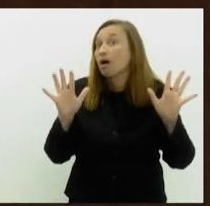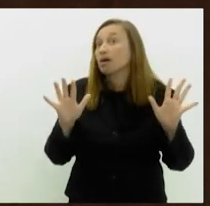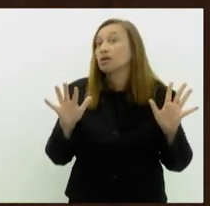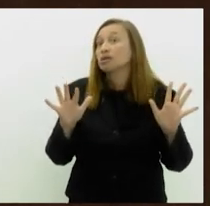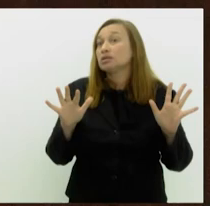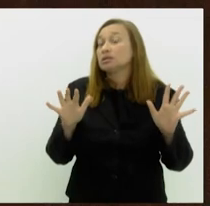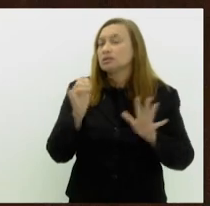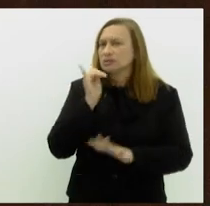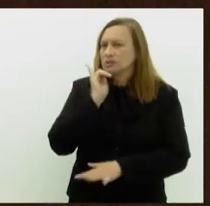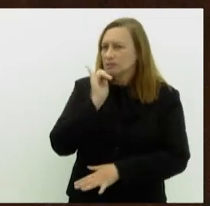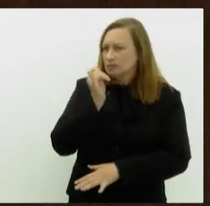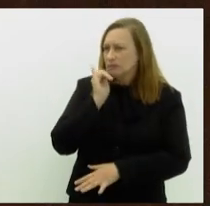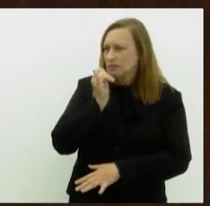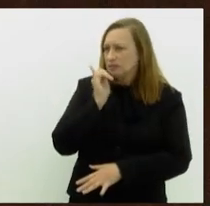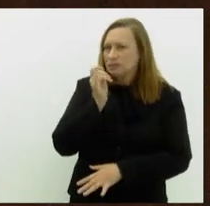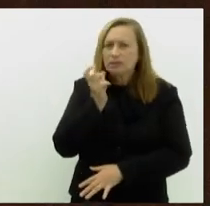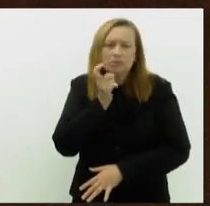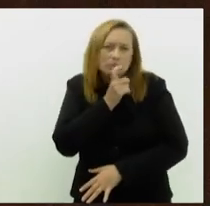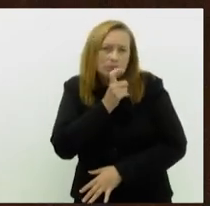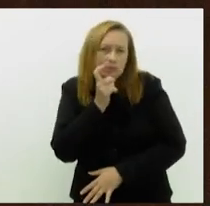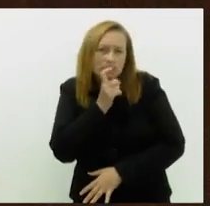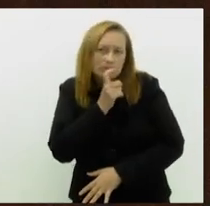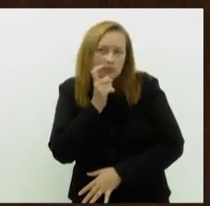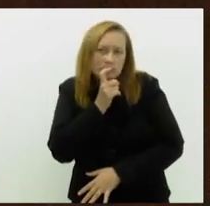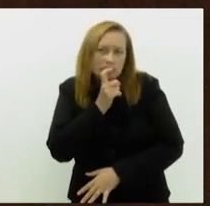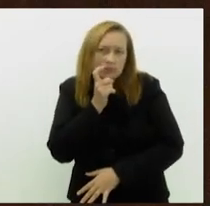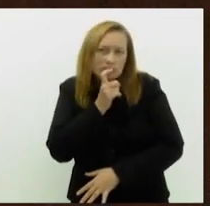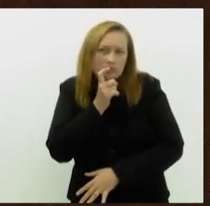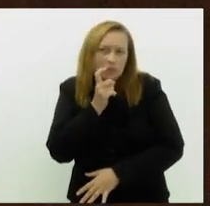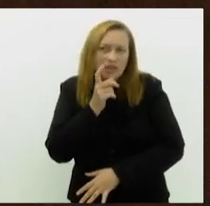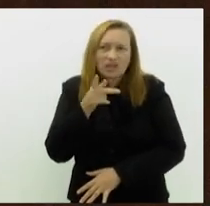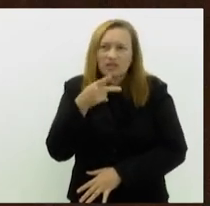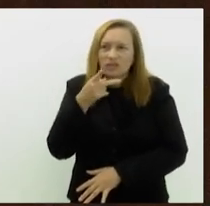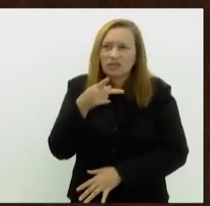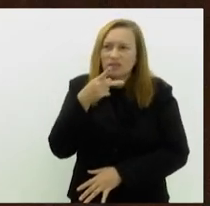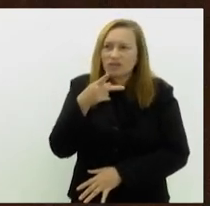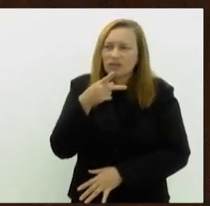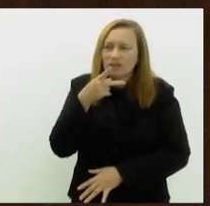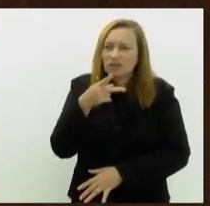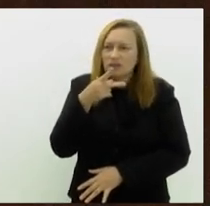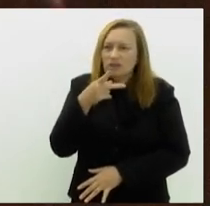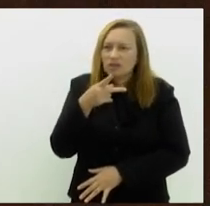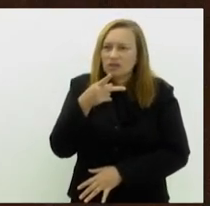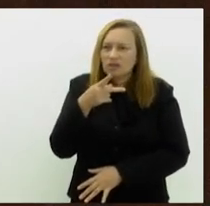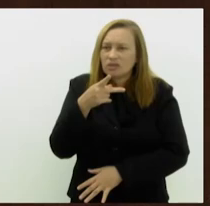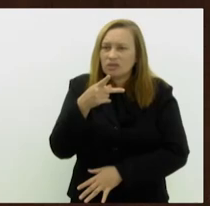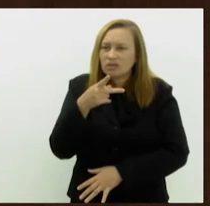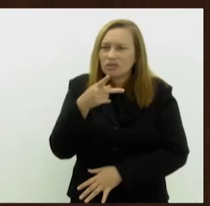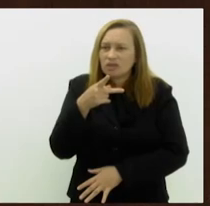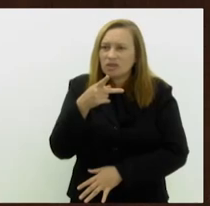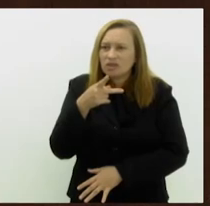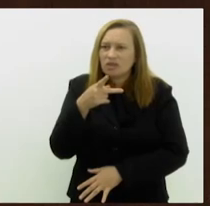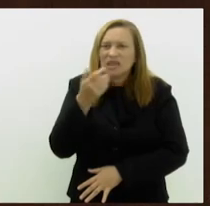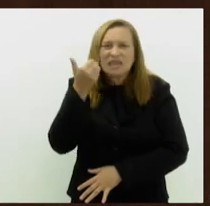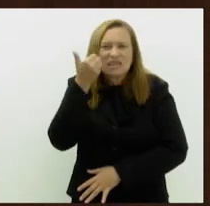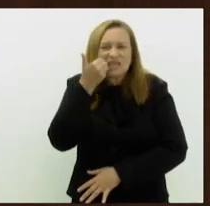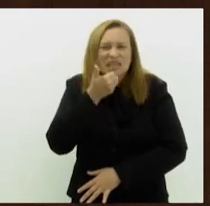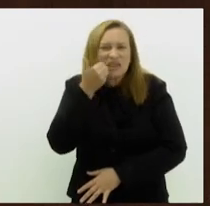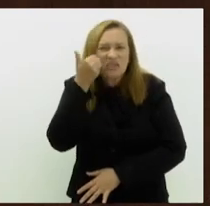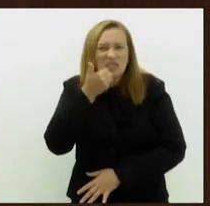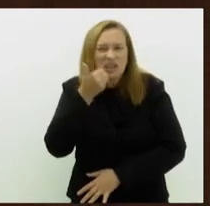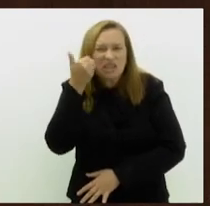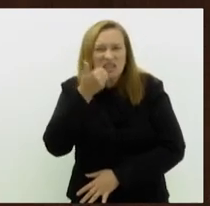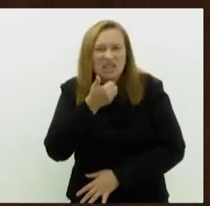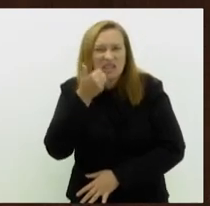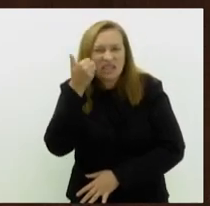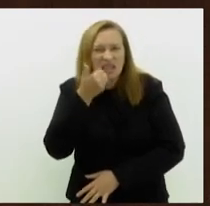essa narrativa mentirosa de dizer que teve aporte monstruoso,